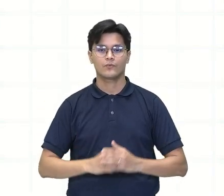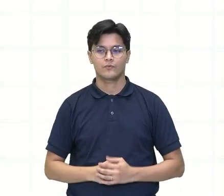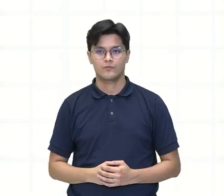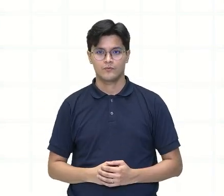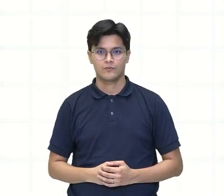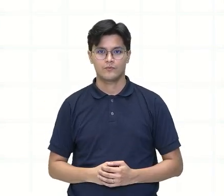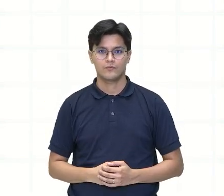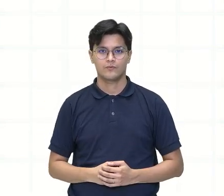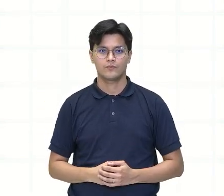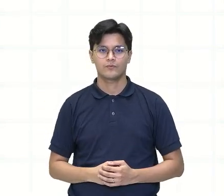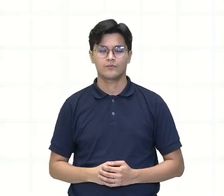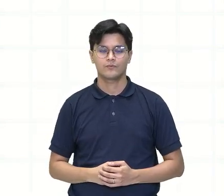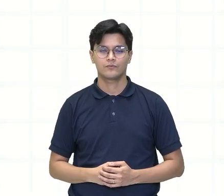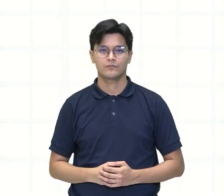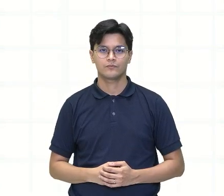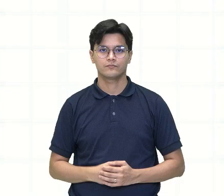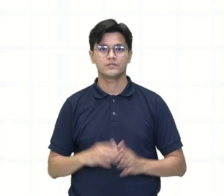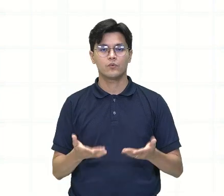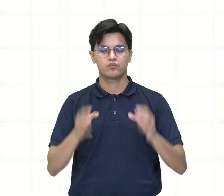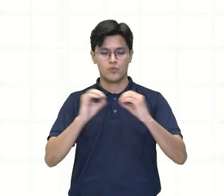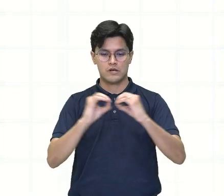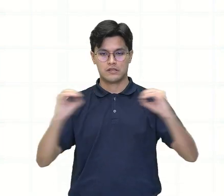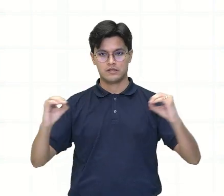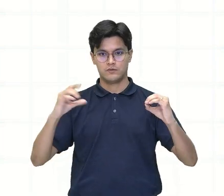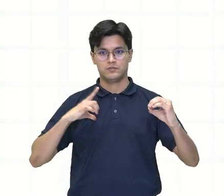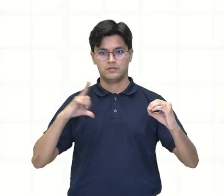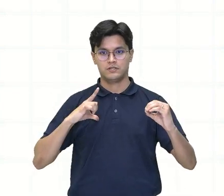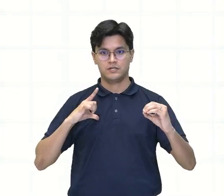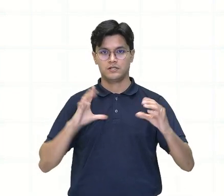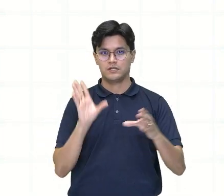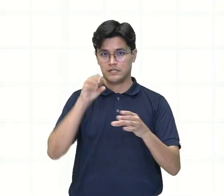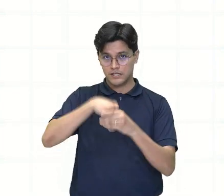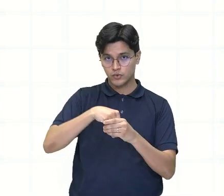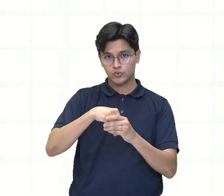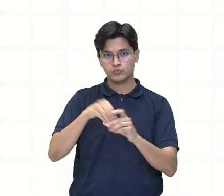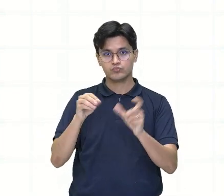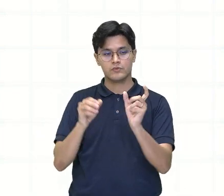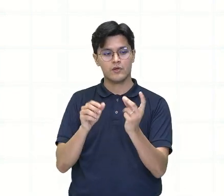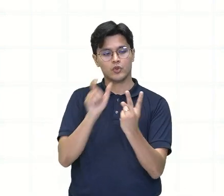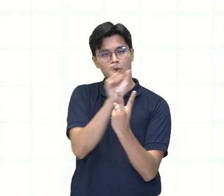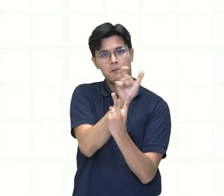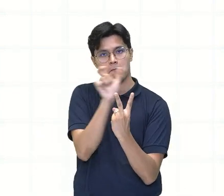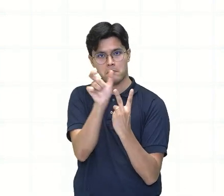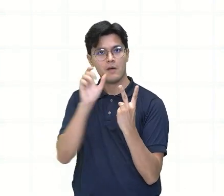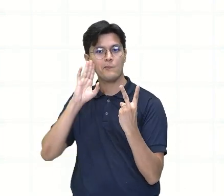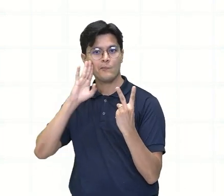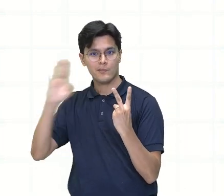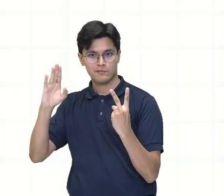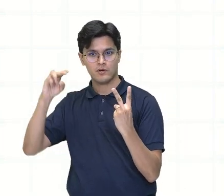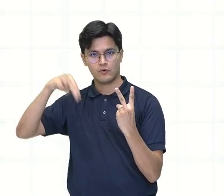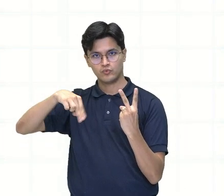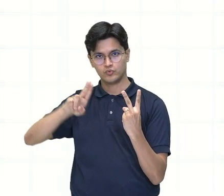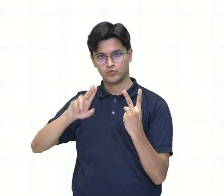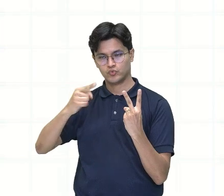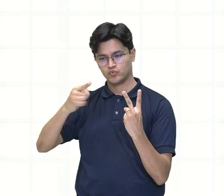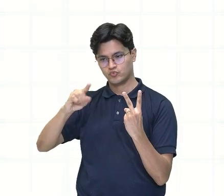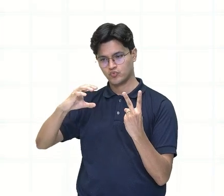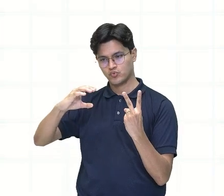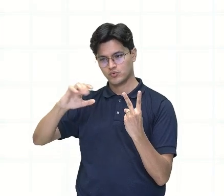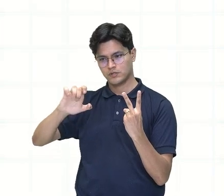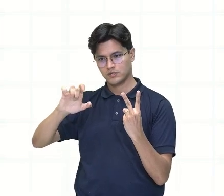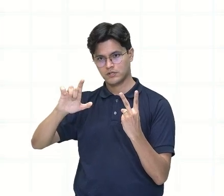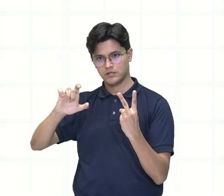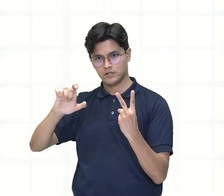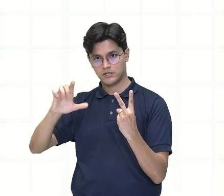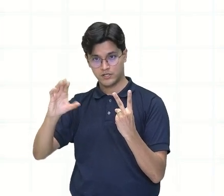tem dois núcleos, tanto um verbo de ação quanto, né, um nome, que é o núcleo